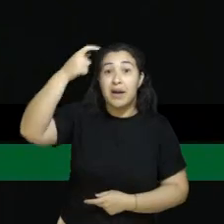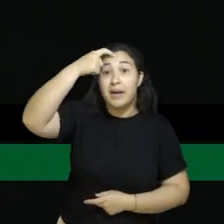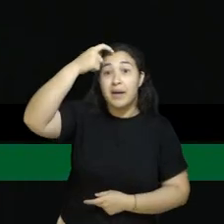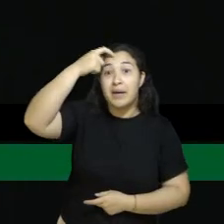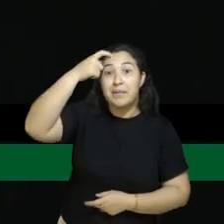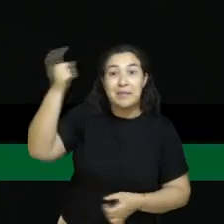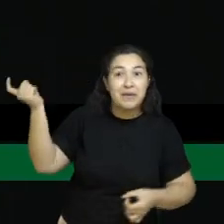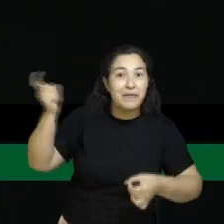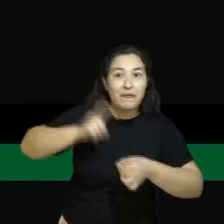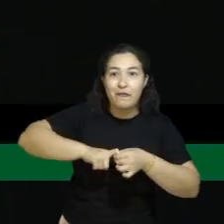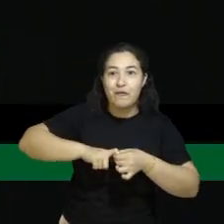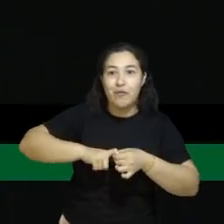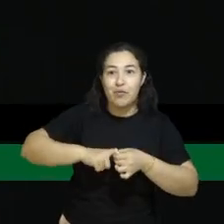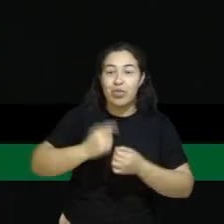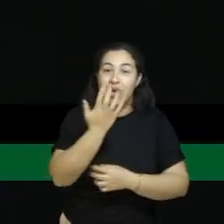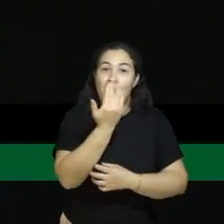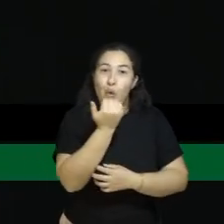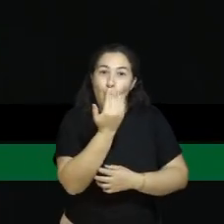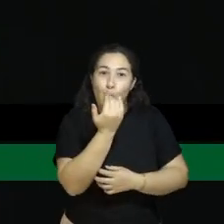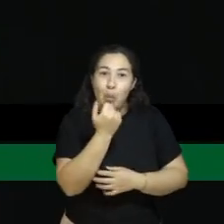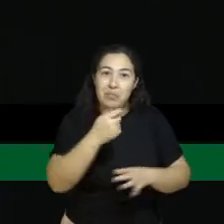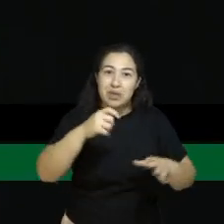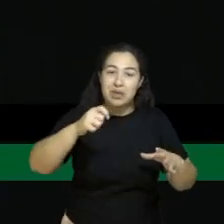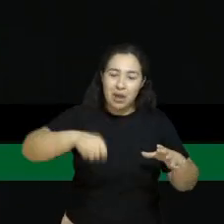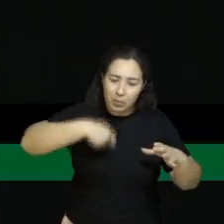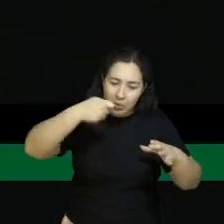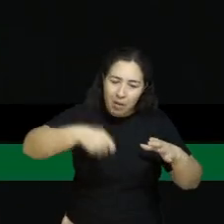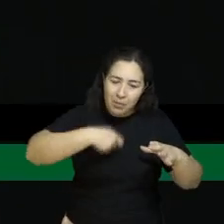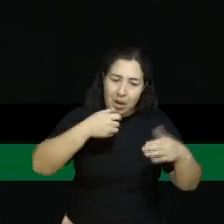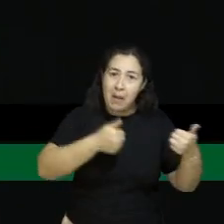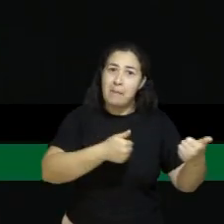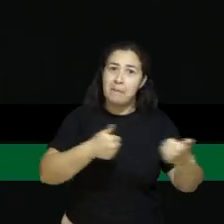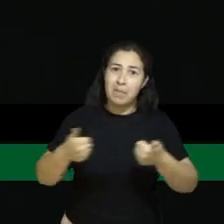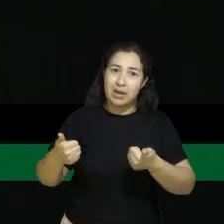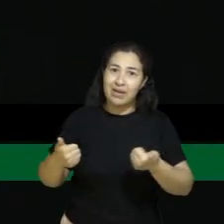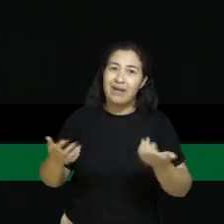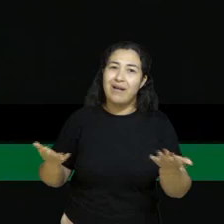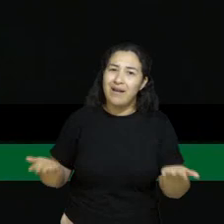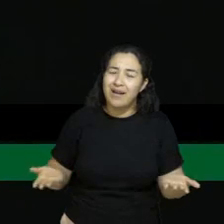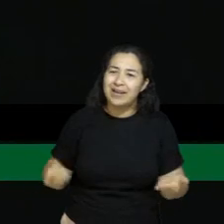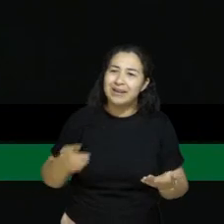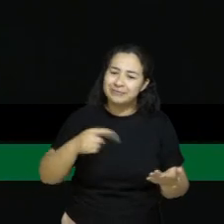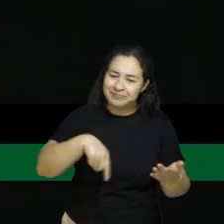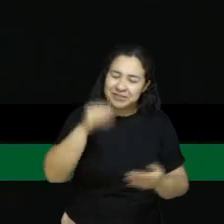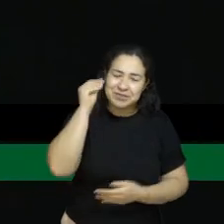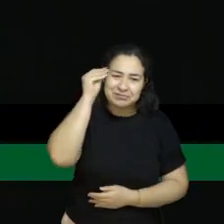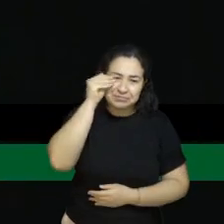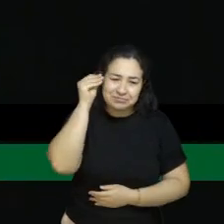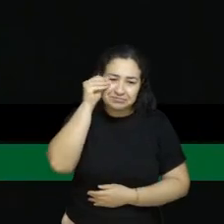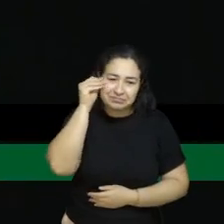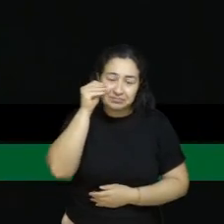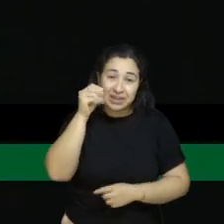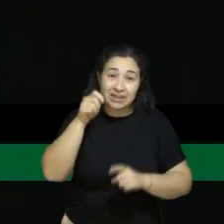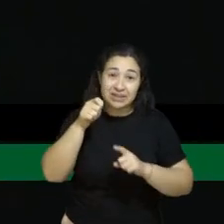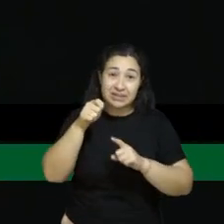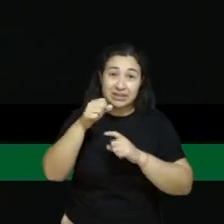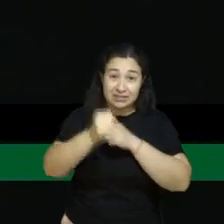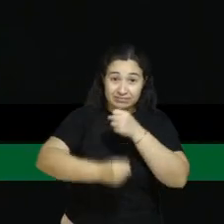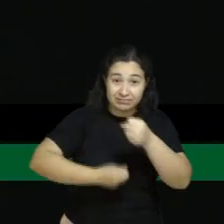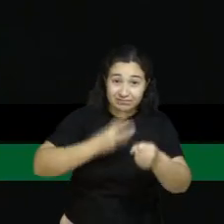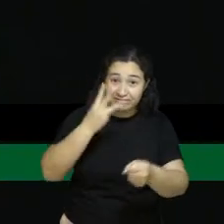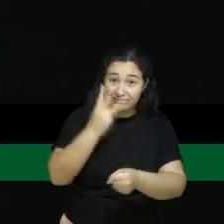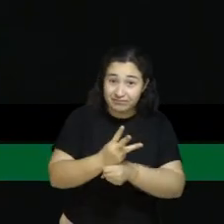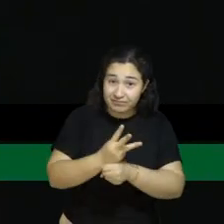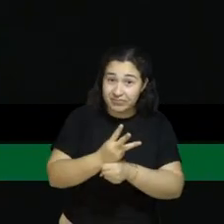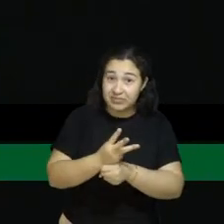ela consegue se alimentar. E nesse período de experiências, nesses 3 anos de luta, senhor presidente, eu